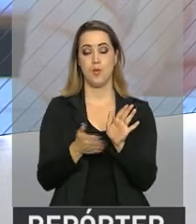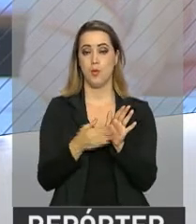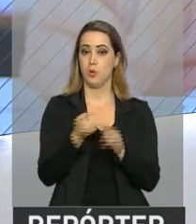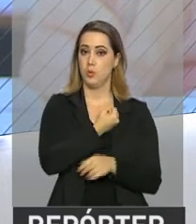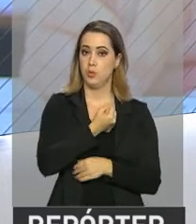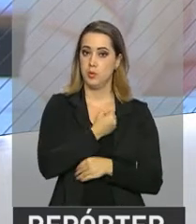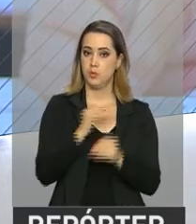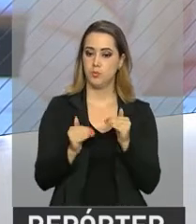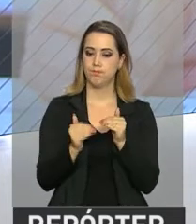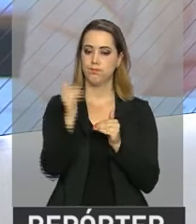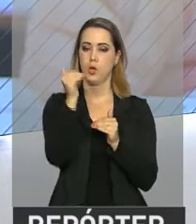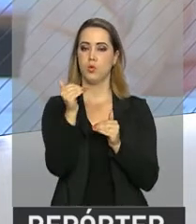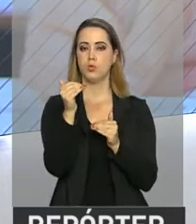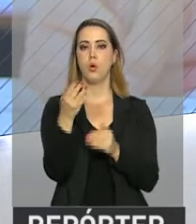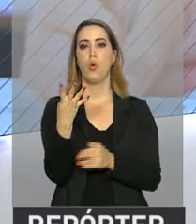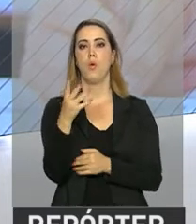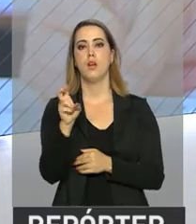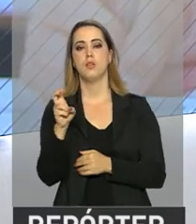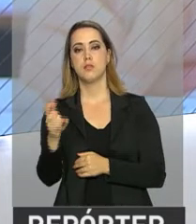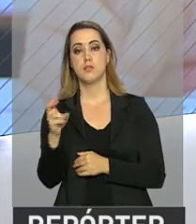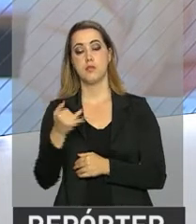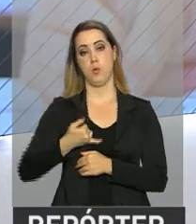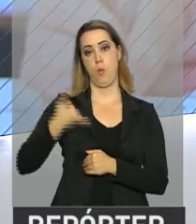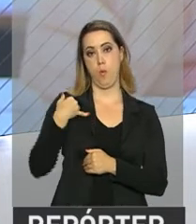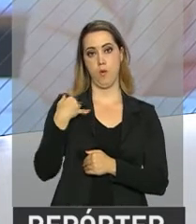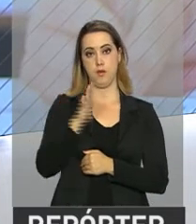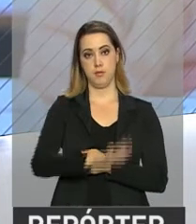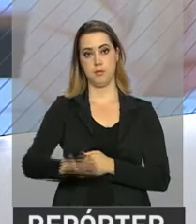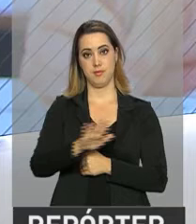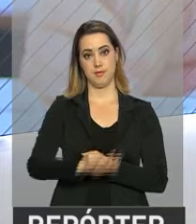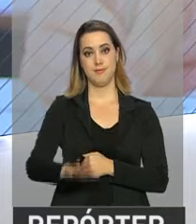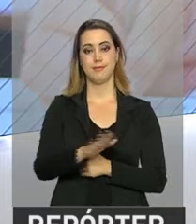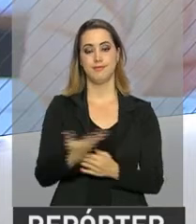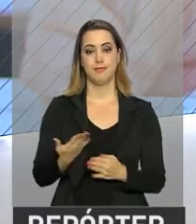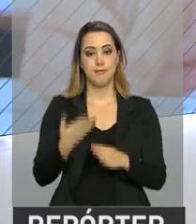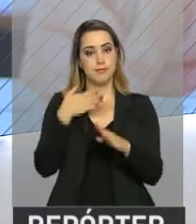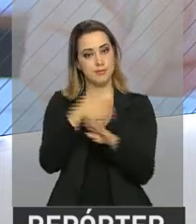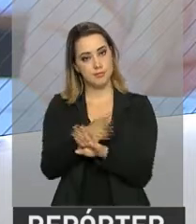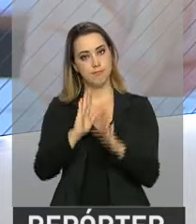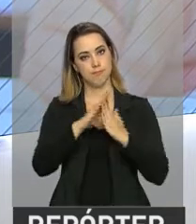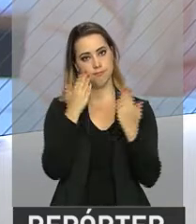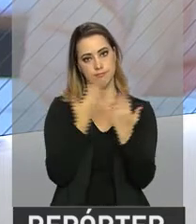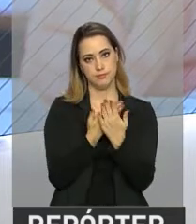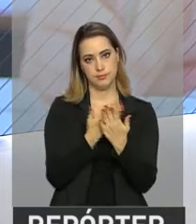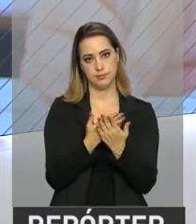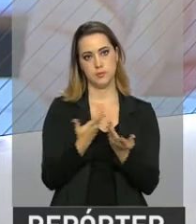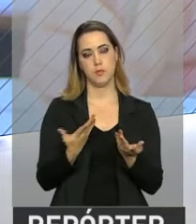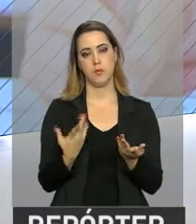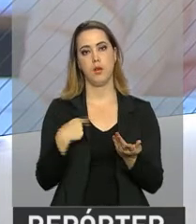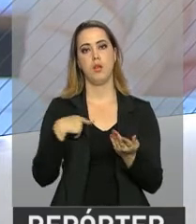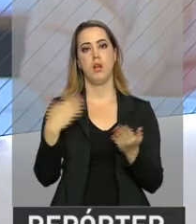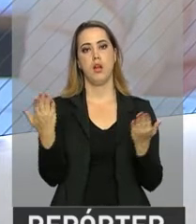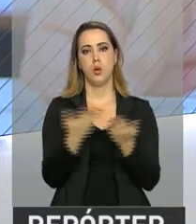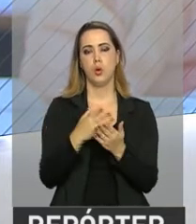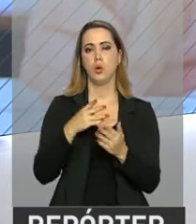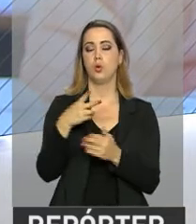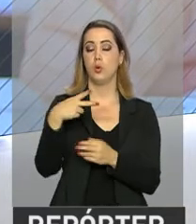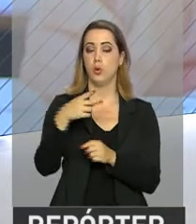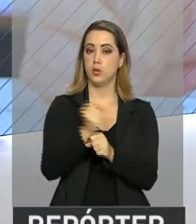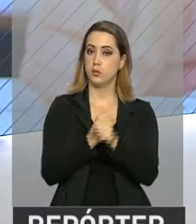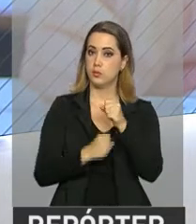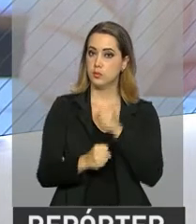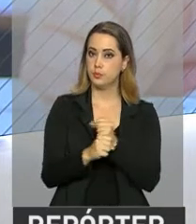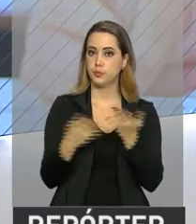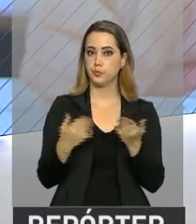em 2004 70% das crianças nessa faixa etária freqüentavam a escola e em 2015 este